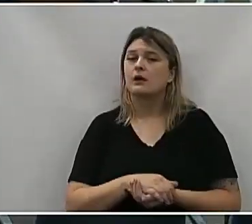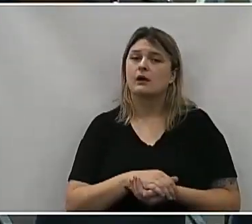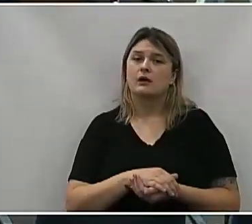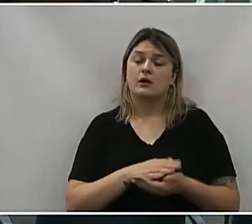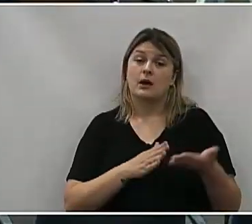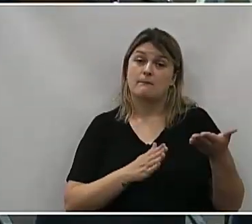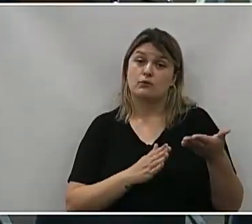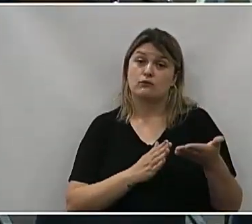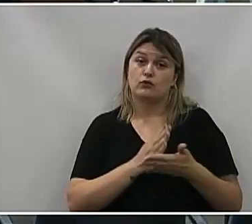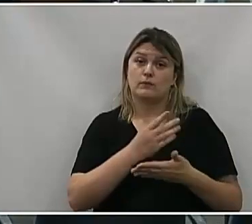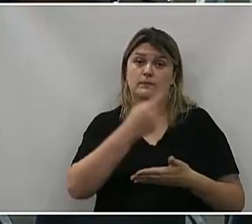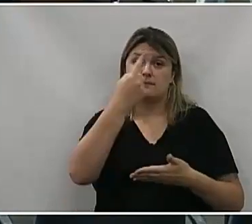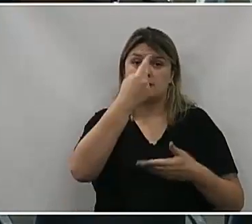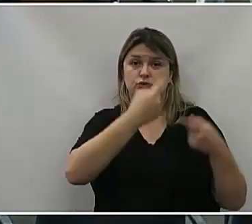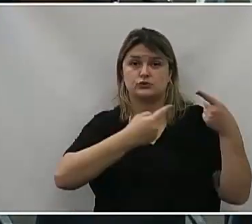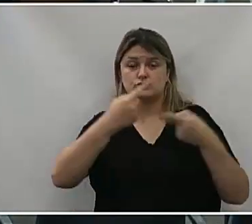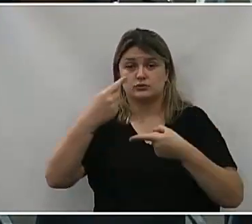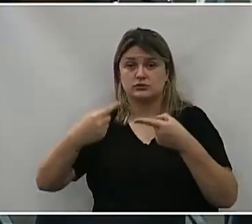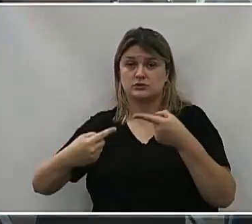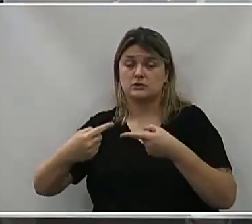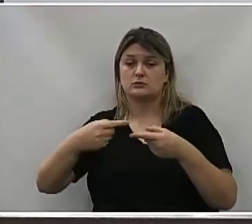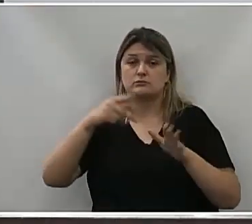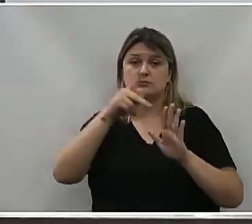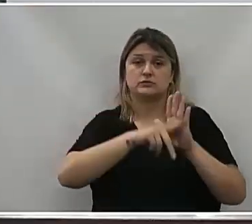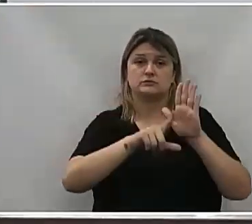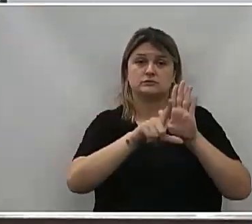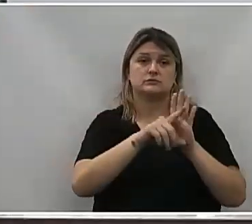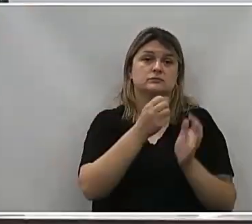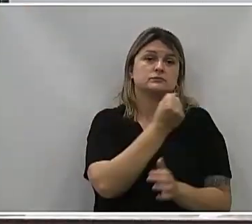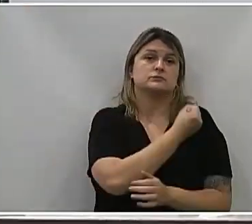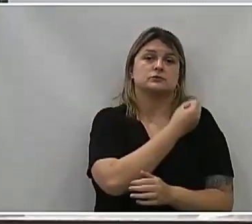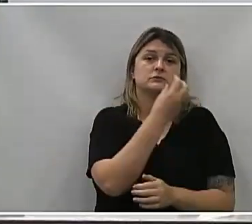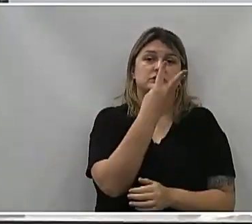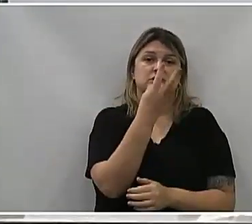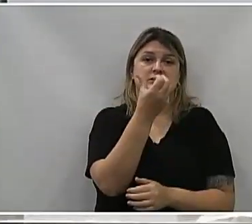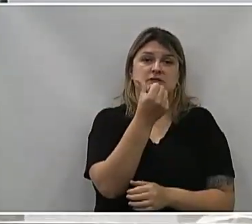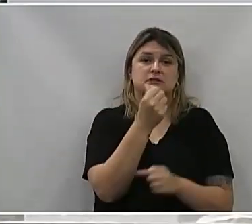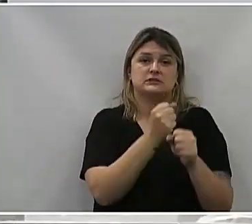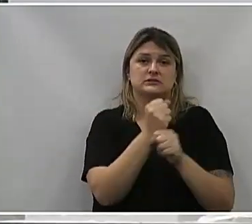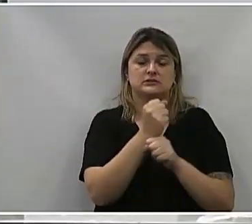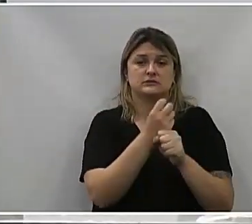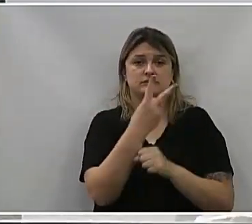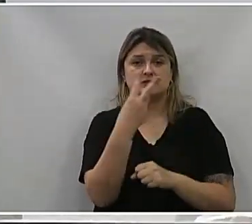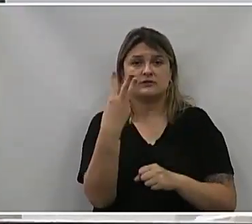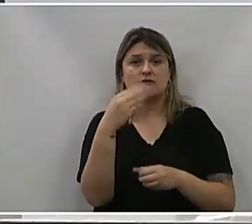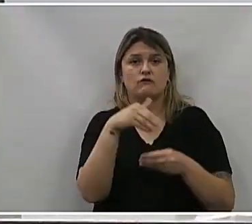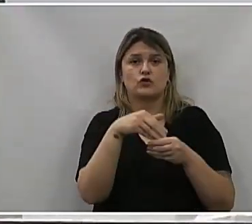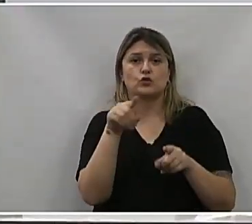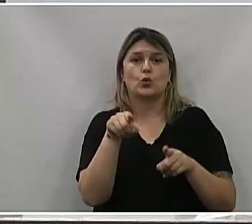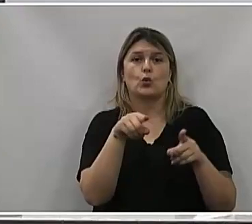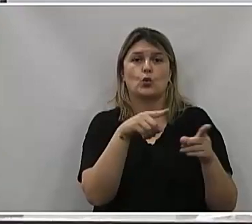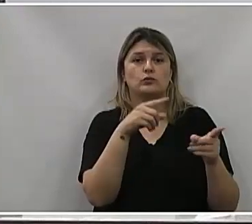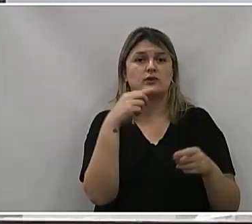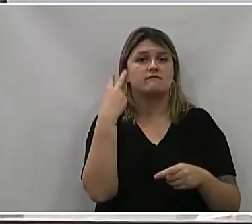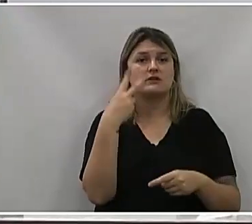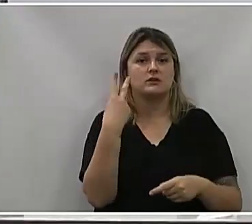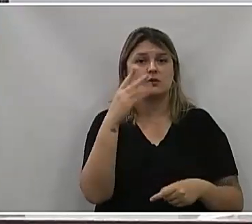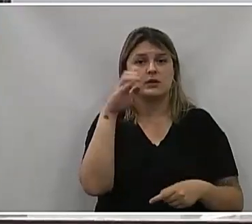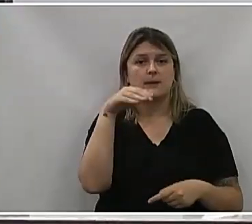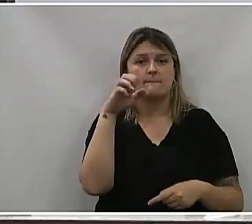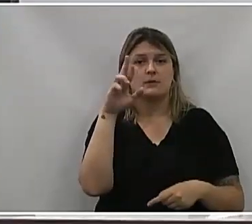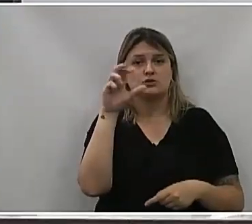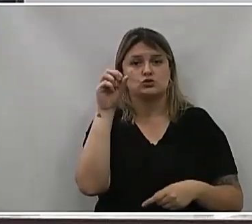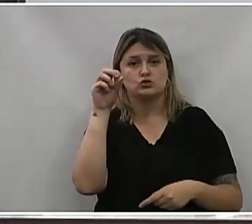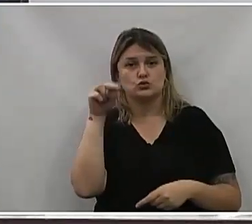Aprovado em primeira discussão e votação do projeto de lei ordinária de número 36 de 2023, com os votos contrários do vereador